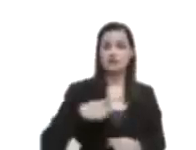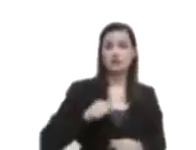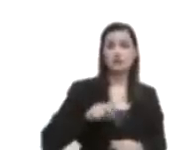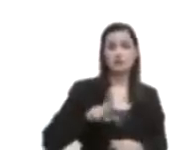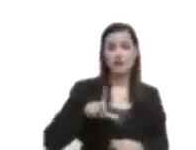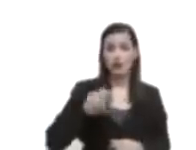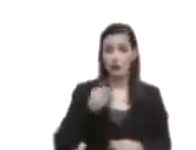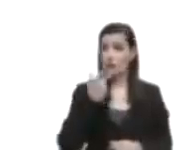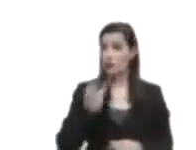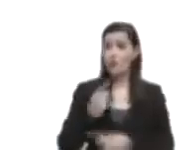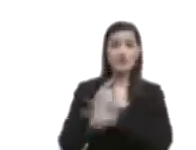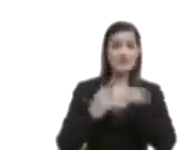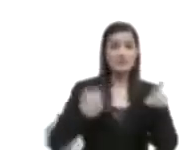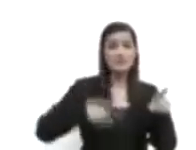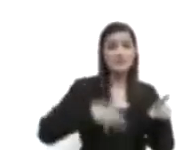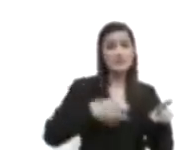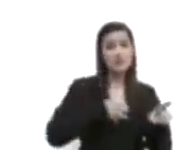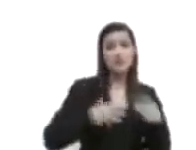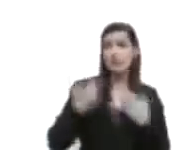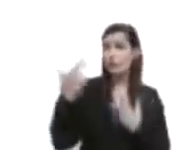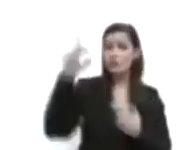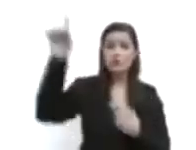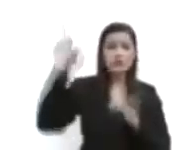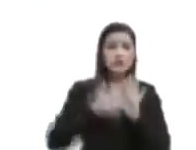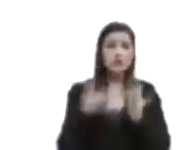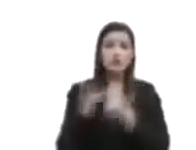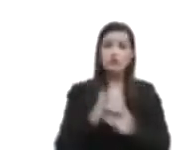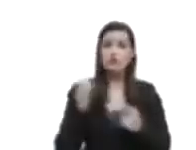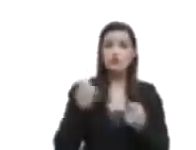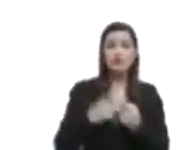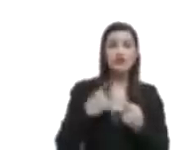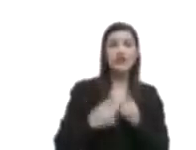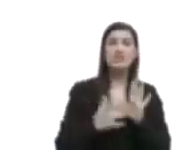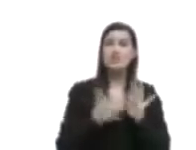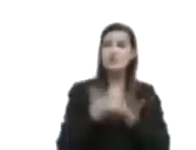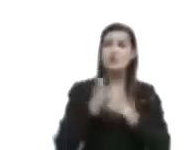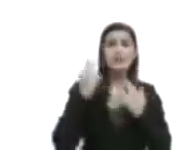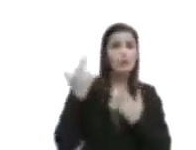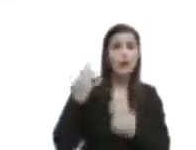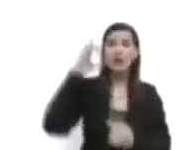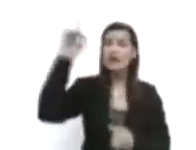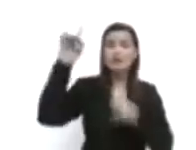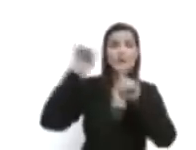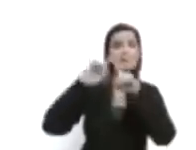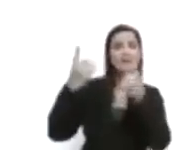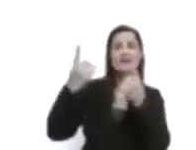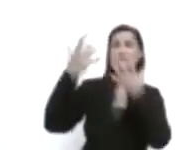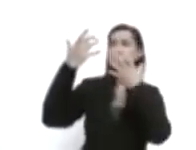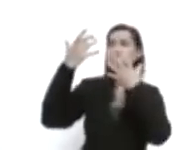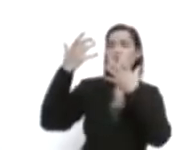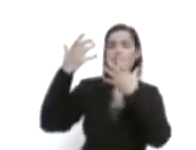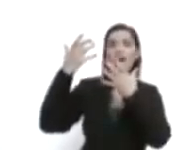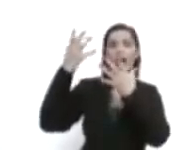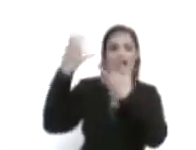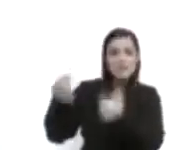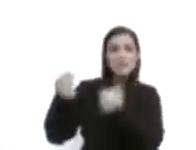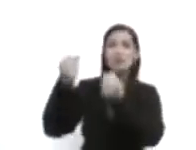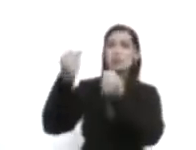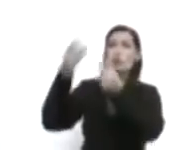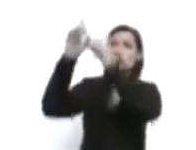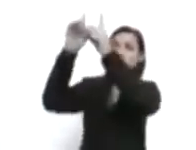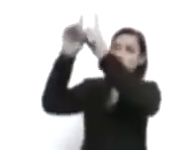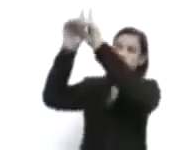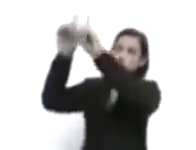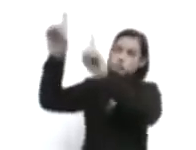Jesus, pois subsistindo em forma de Deus, não julgou por usurpação ser igual a Deus, antes esvaziou-se mesmo, assumindo a forma de servo,